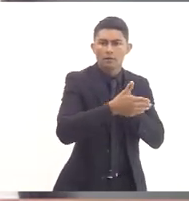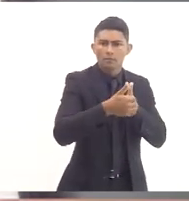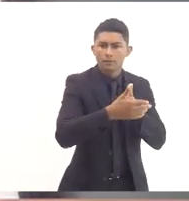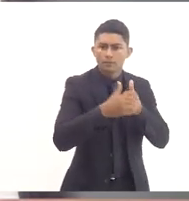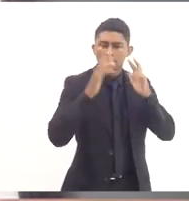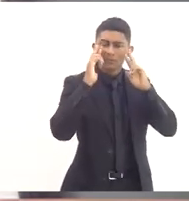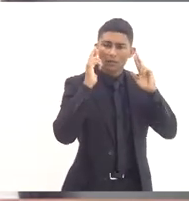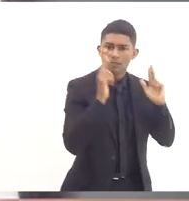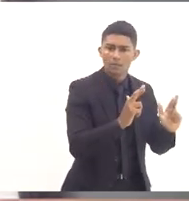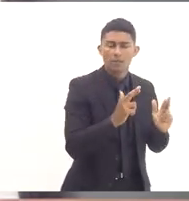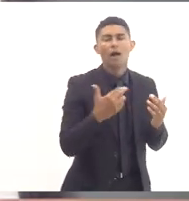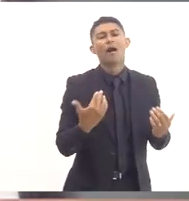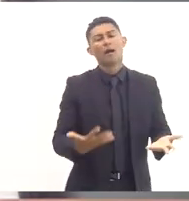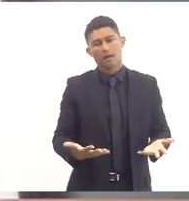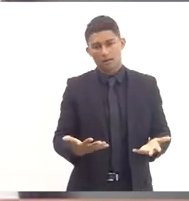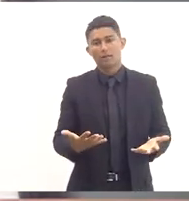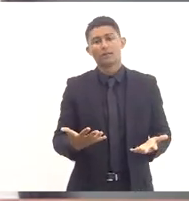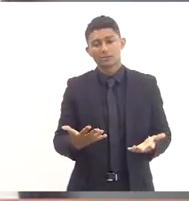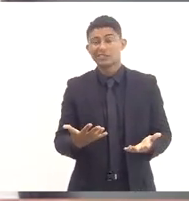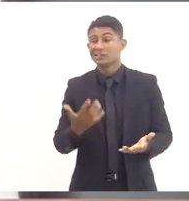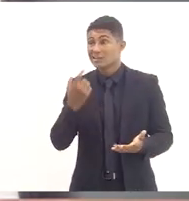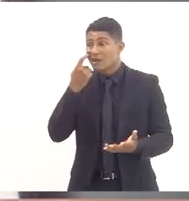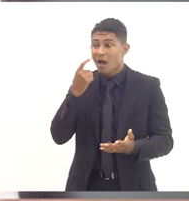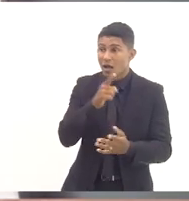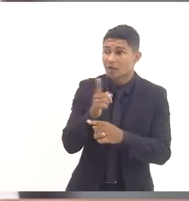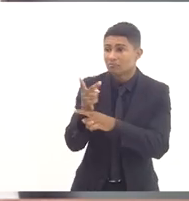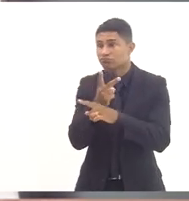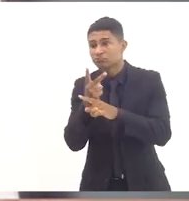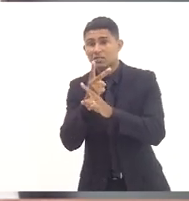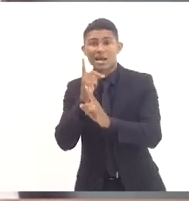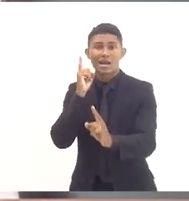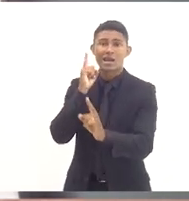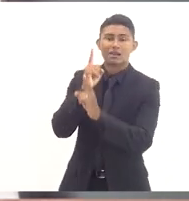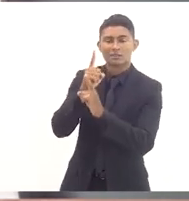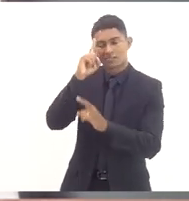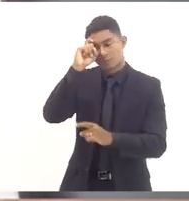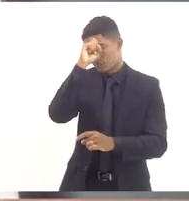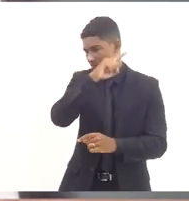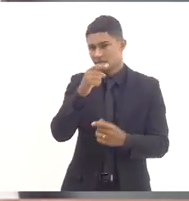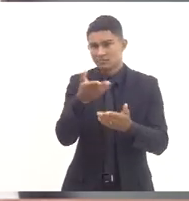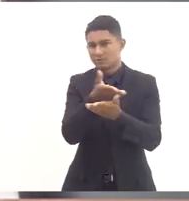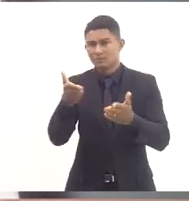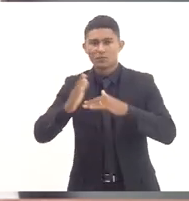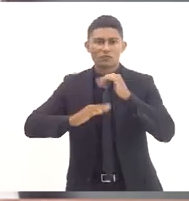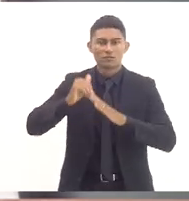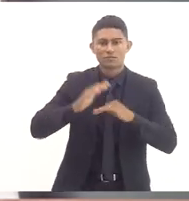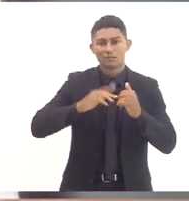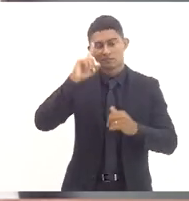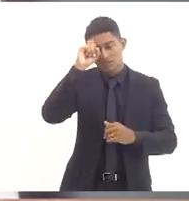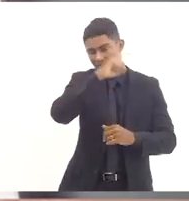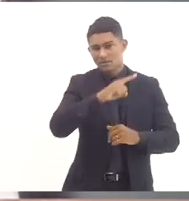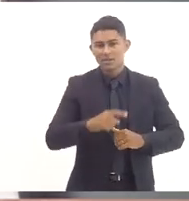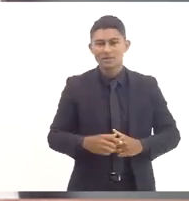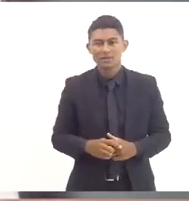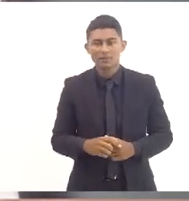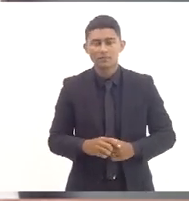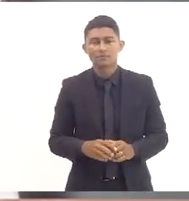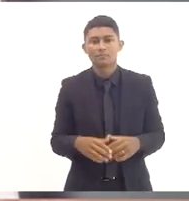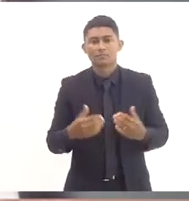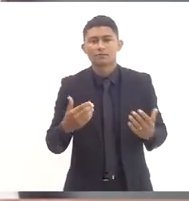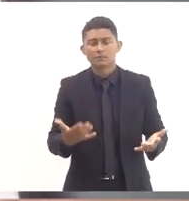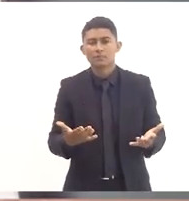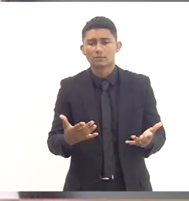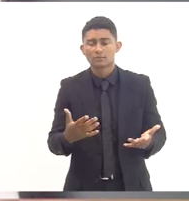Isso é muito difícil infelizmente é muito difícil a gente encontrar isso no profissional né então a dificuldade